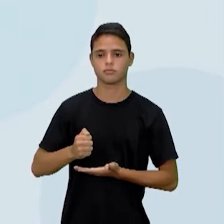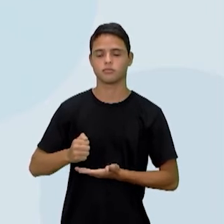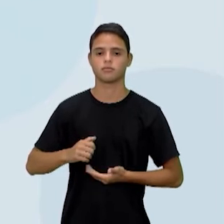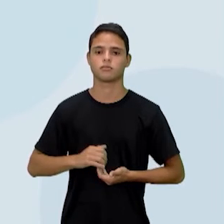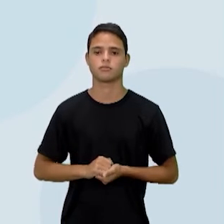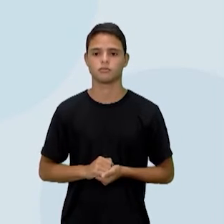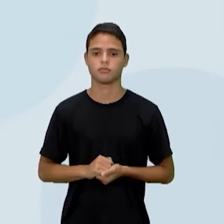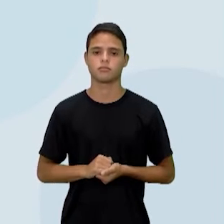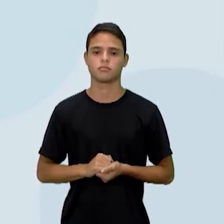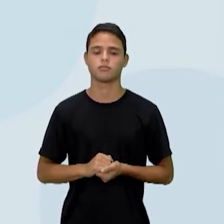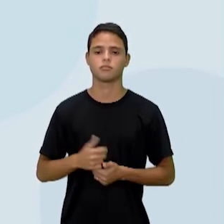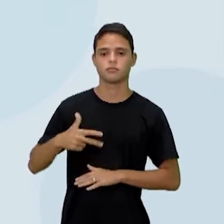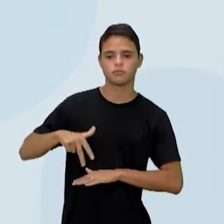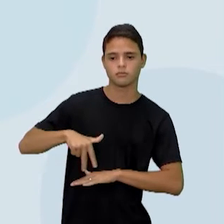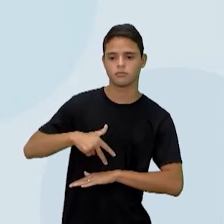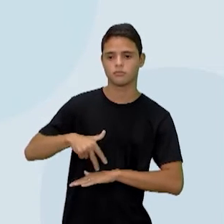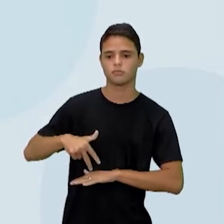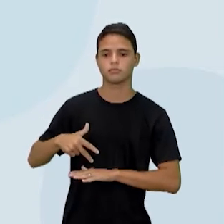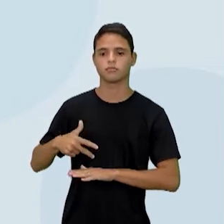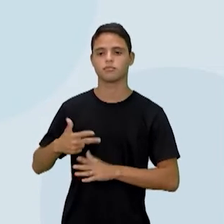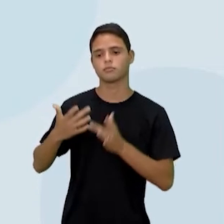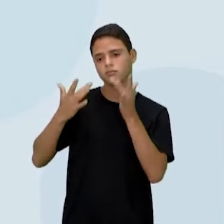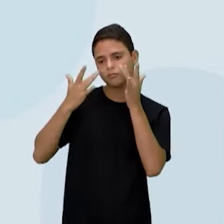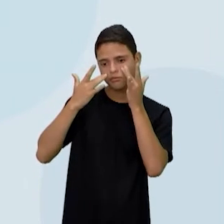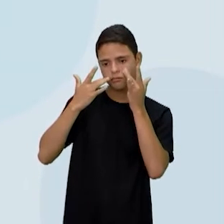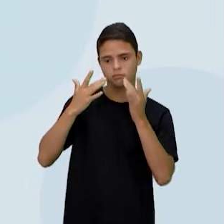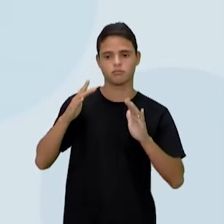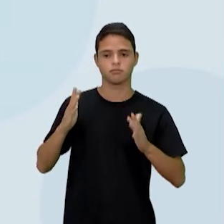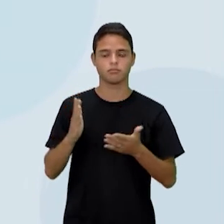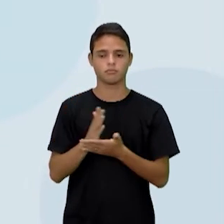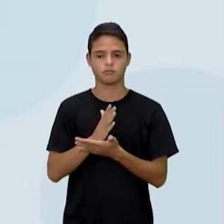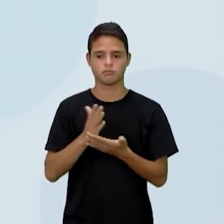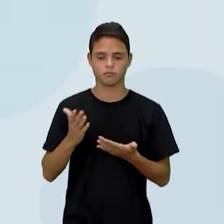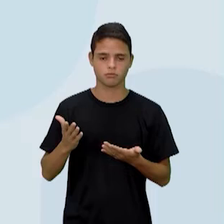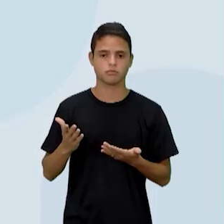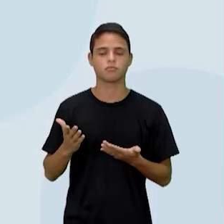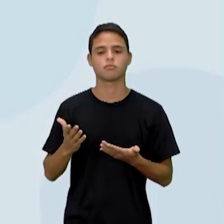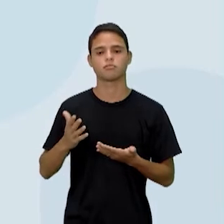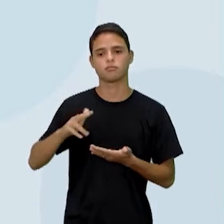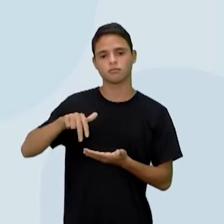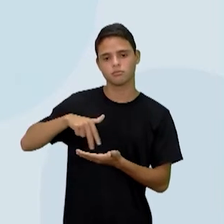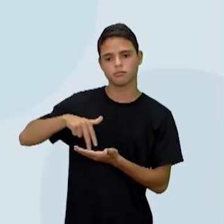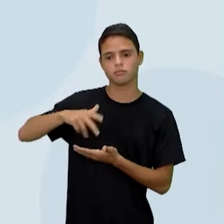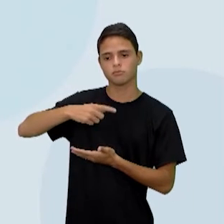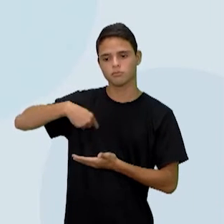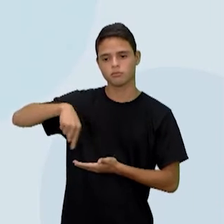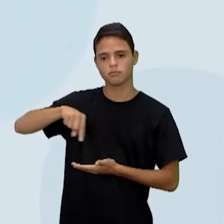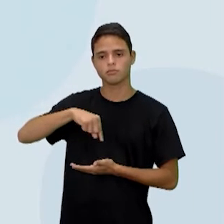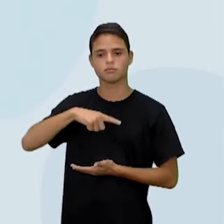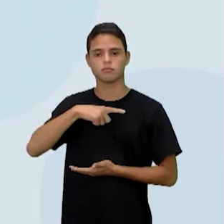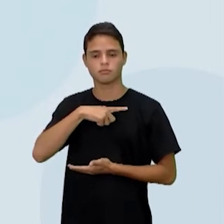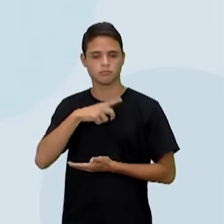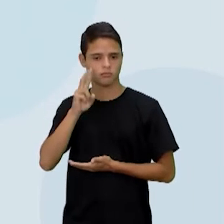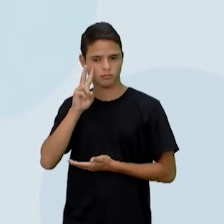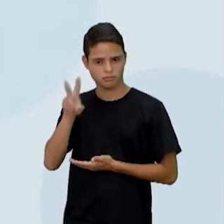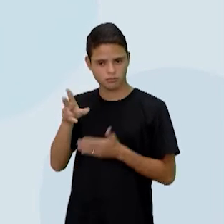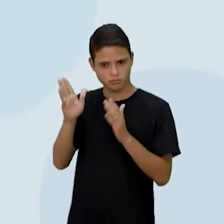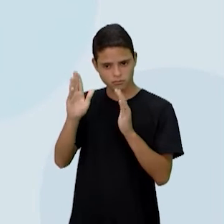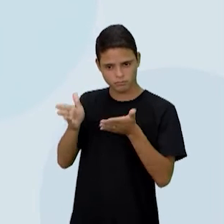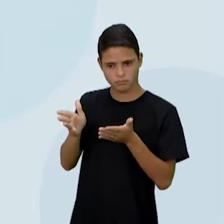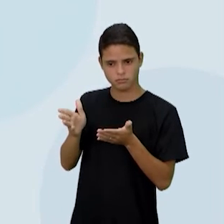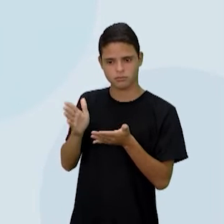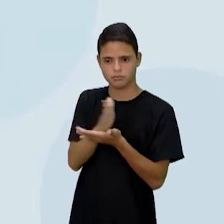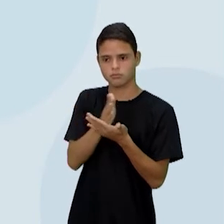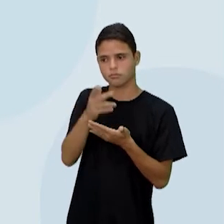artísticas, tanto na dança, como no teatro, como nas performances em artes visuais, né? Todo mundo já deve ter visto as vitrines vivas, né?